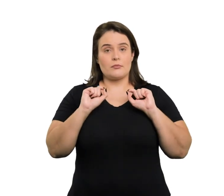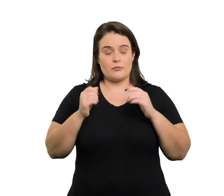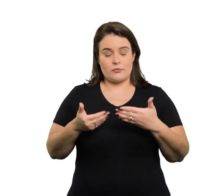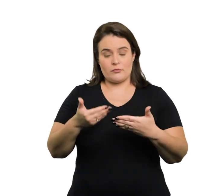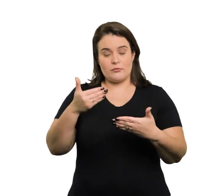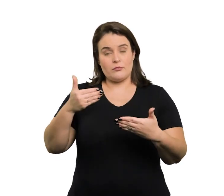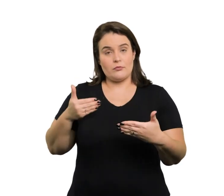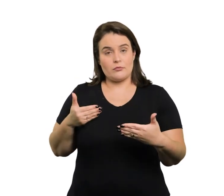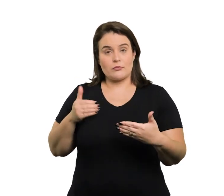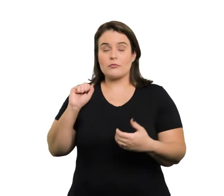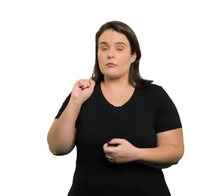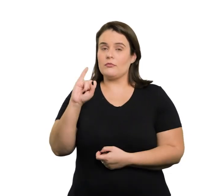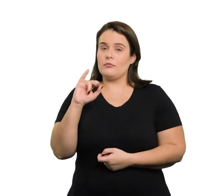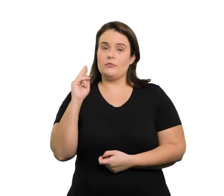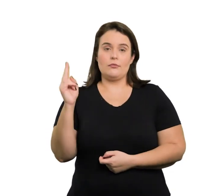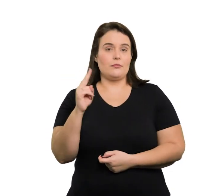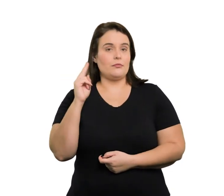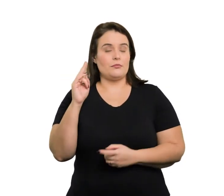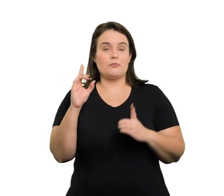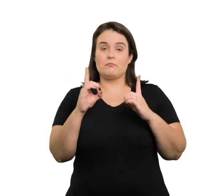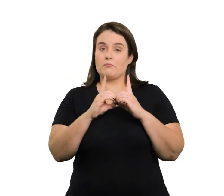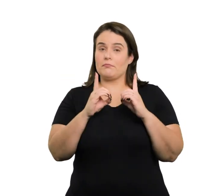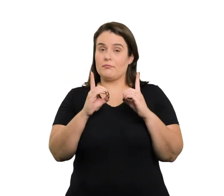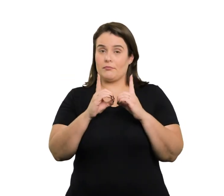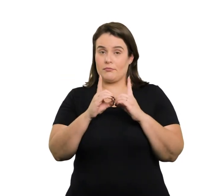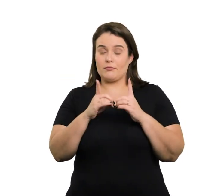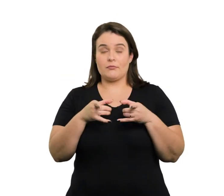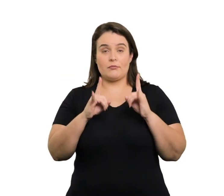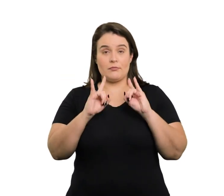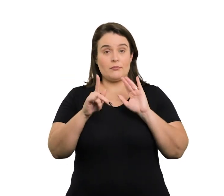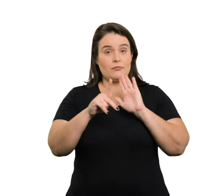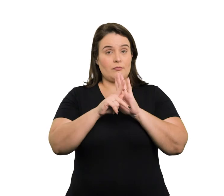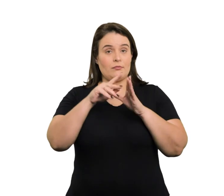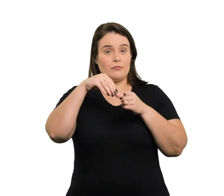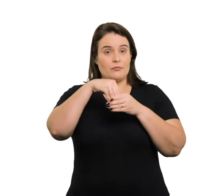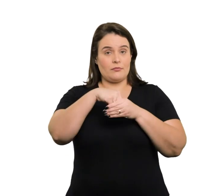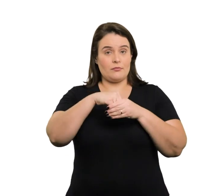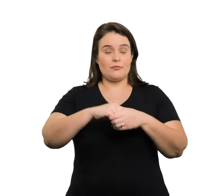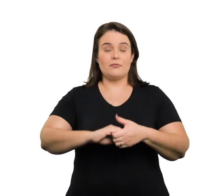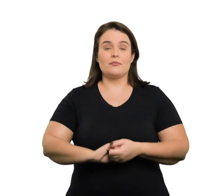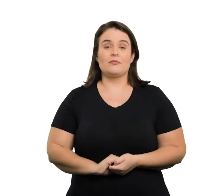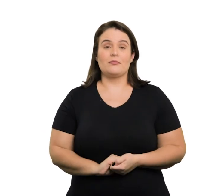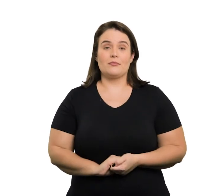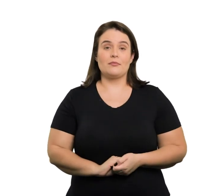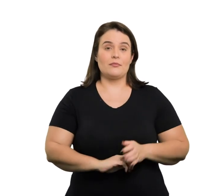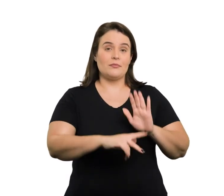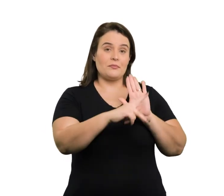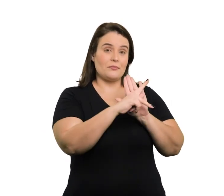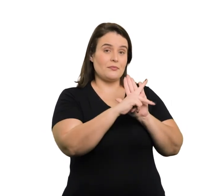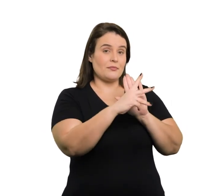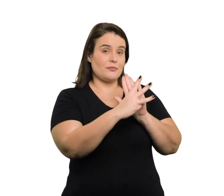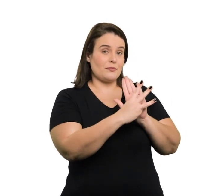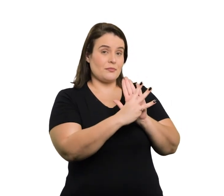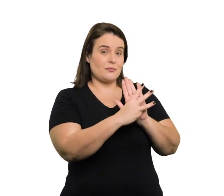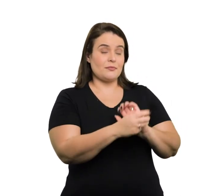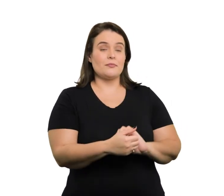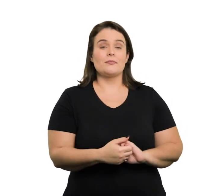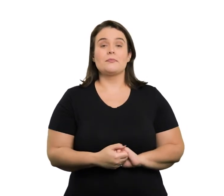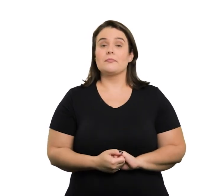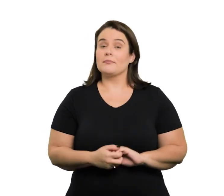as faixas de recuo quando não for possível atendê-las nas próprias edificações. Parágrafo